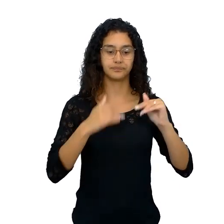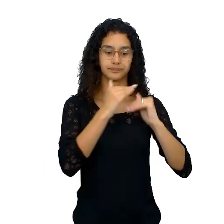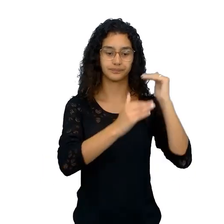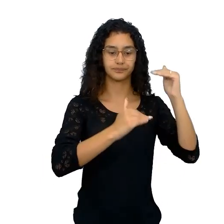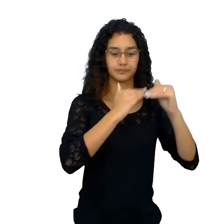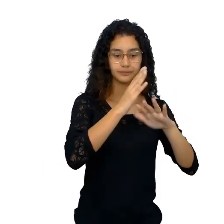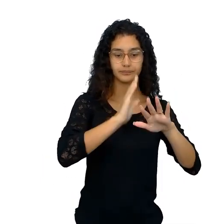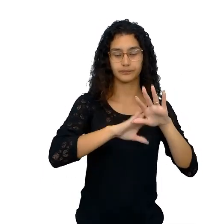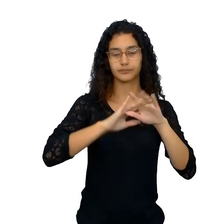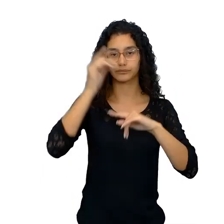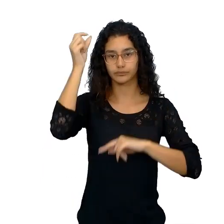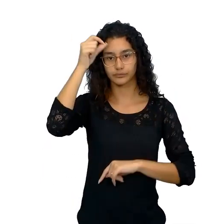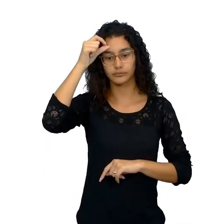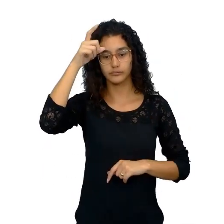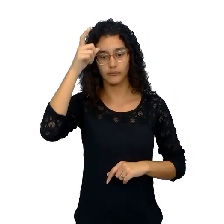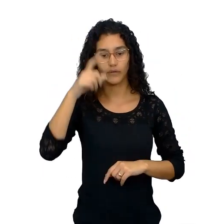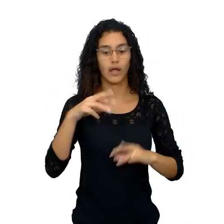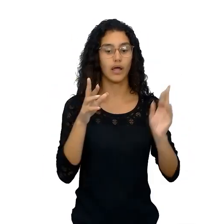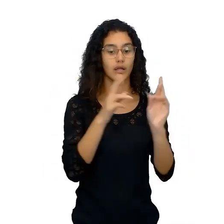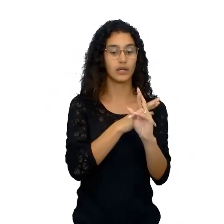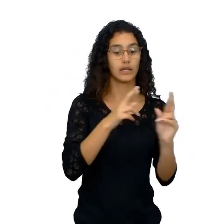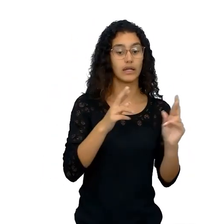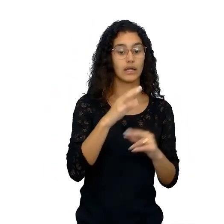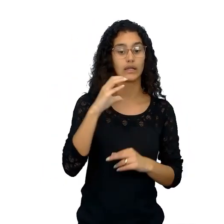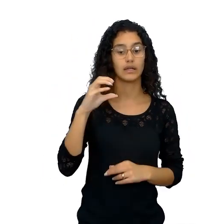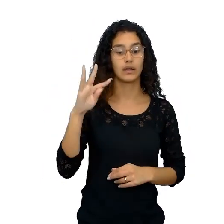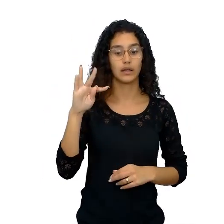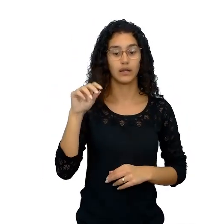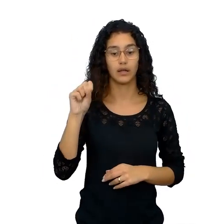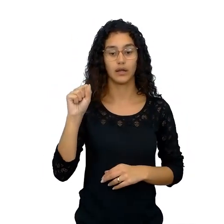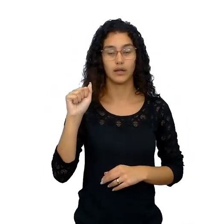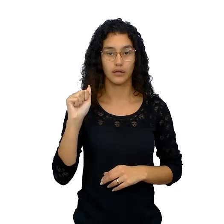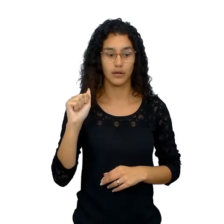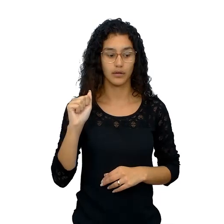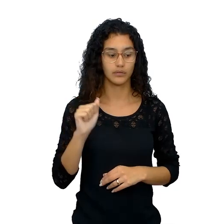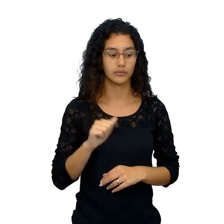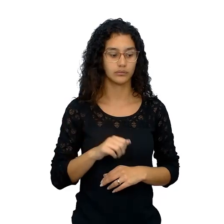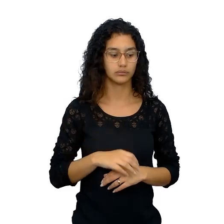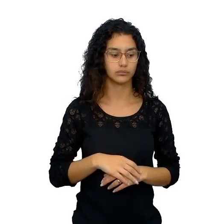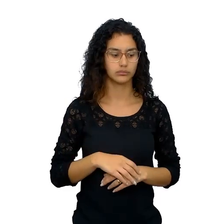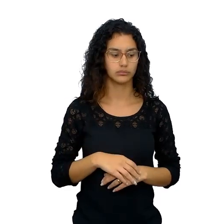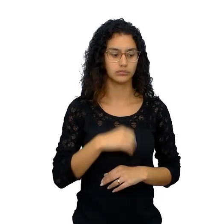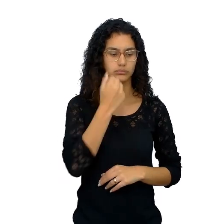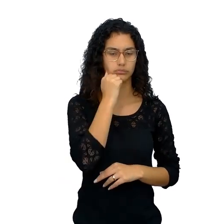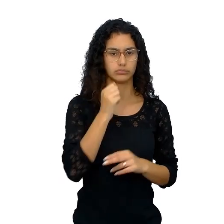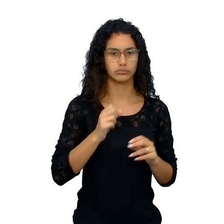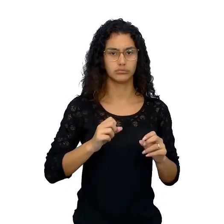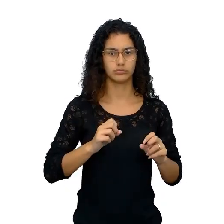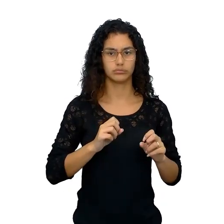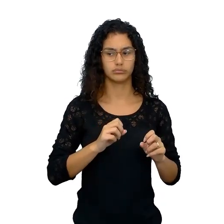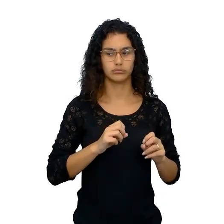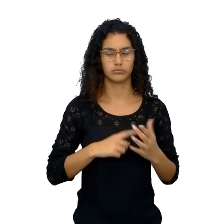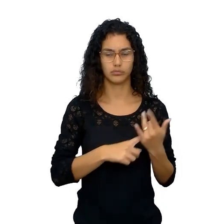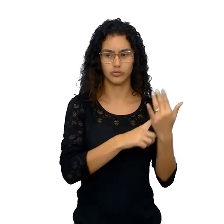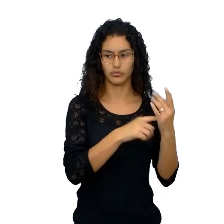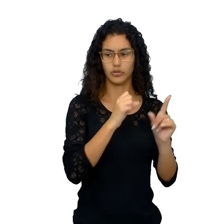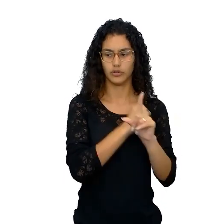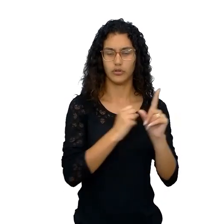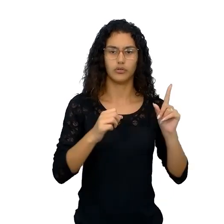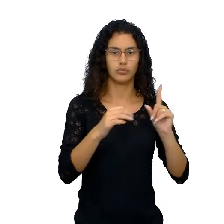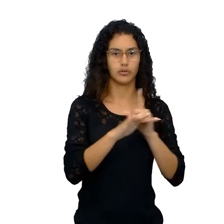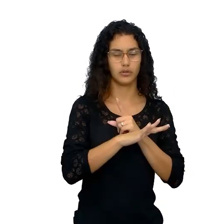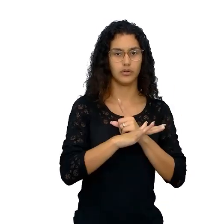de construção do conhecimento, as relações que se dão entre ciência, tecnologia, sociedade